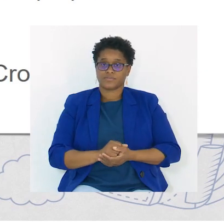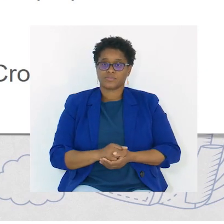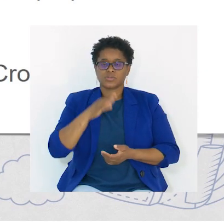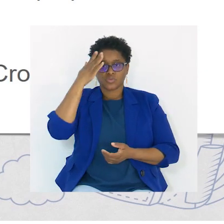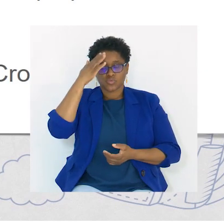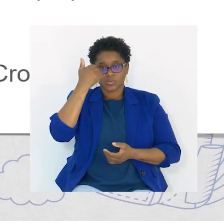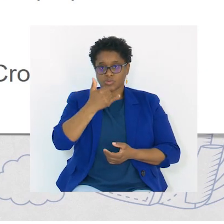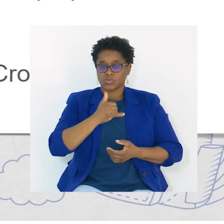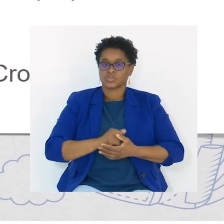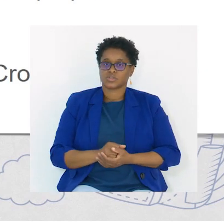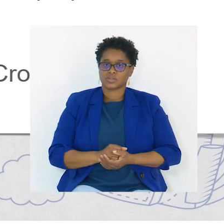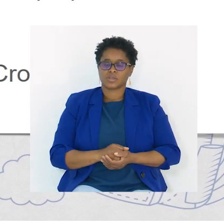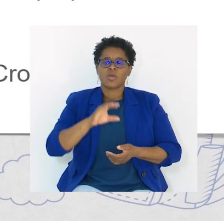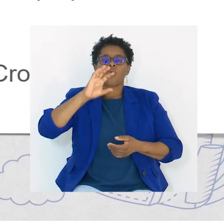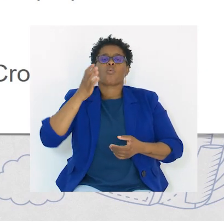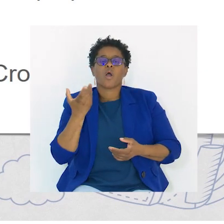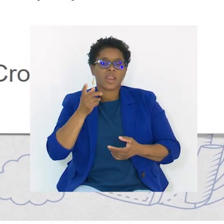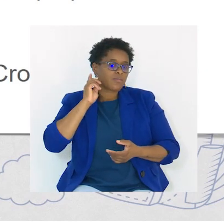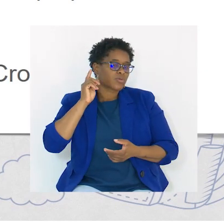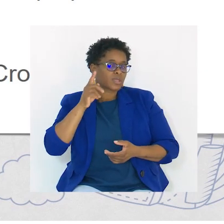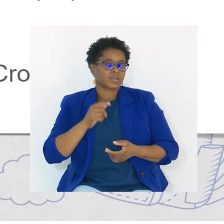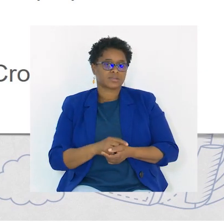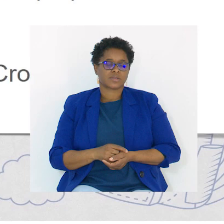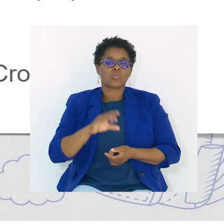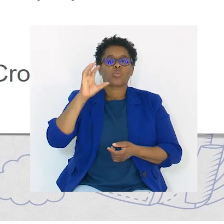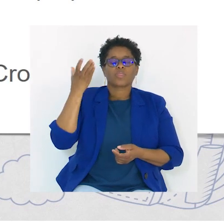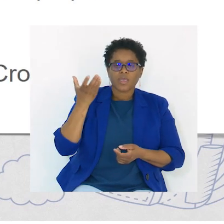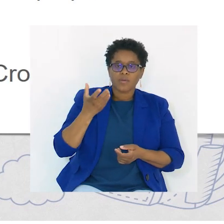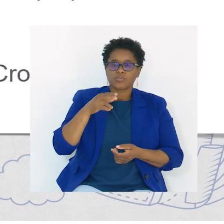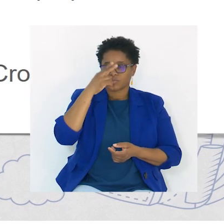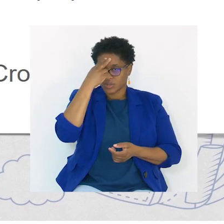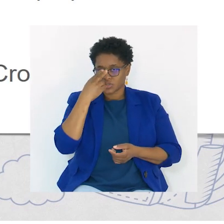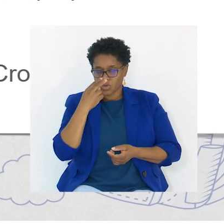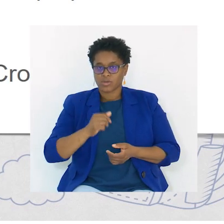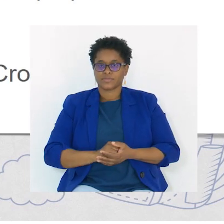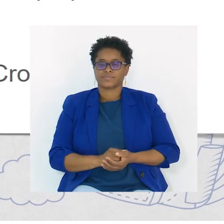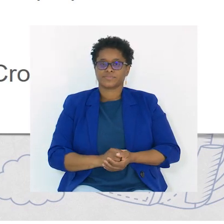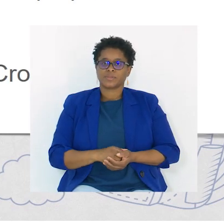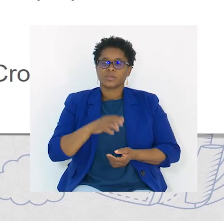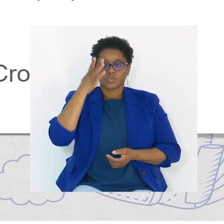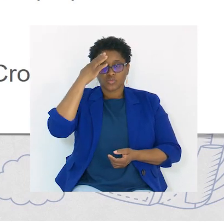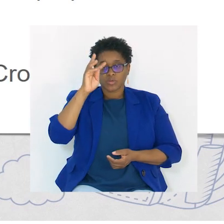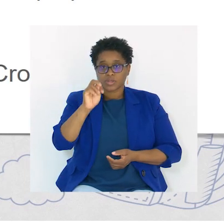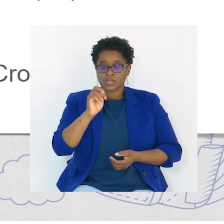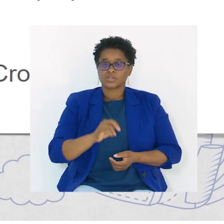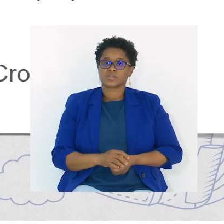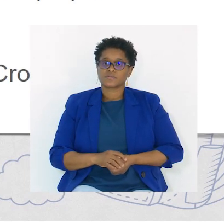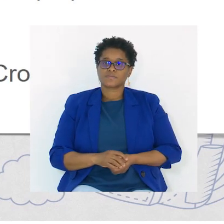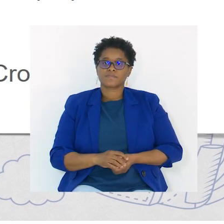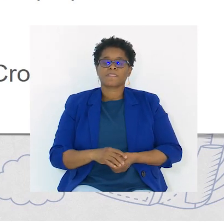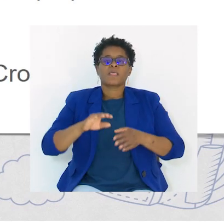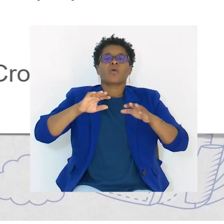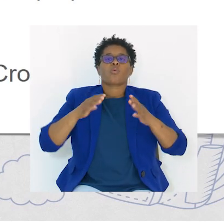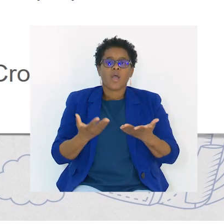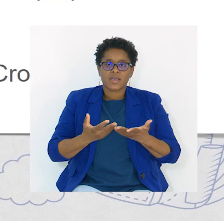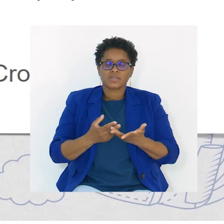Número 2. Qual a importância do tempo para a história? Número 3.